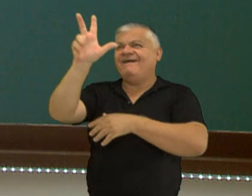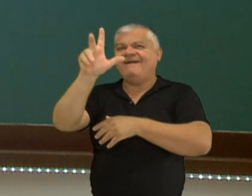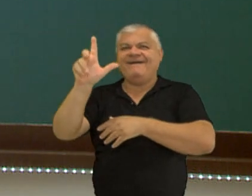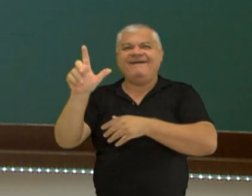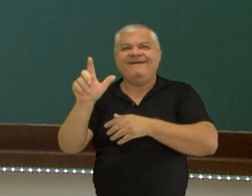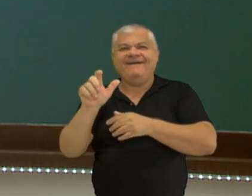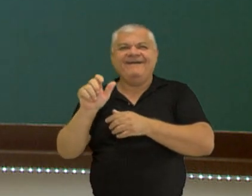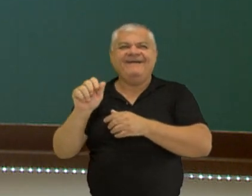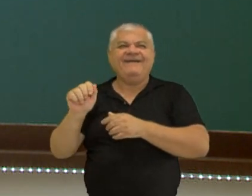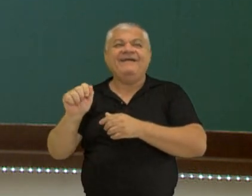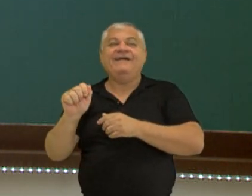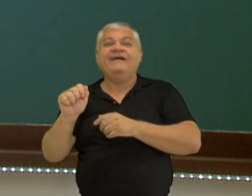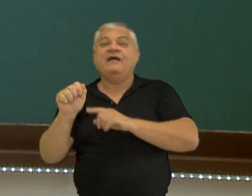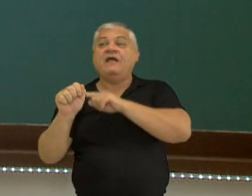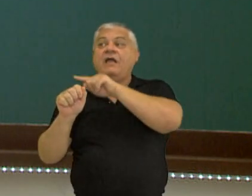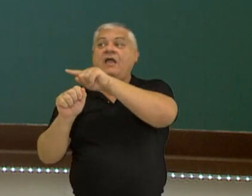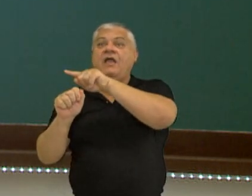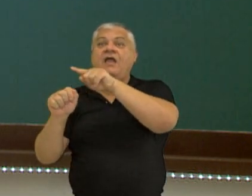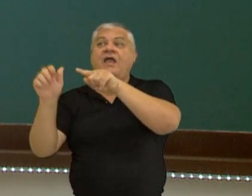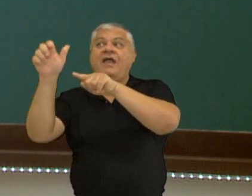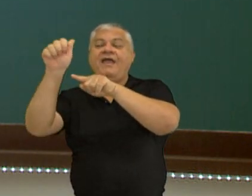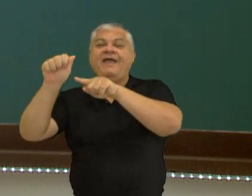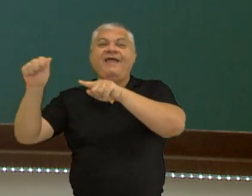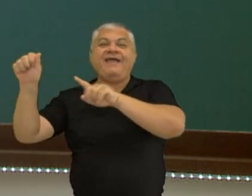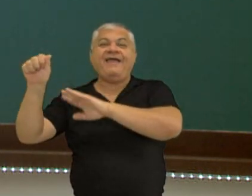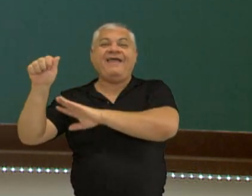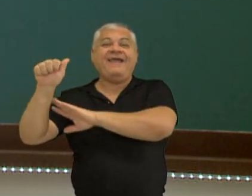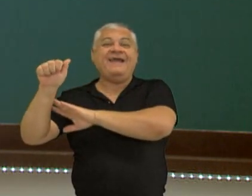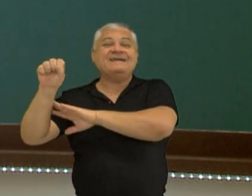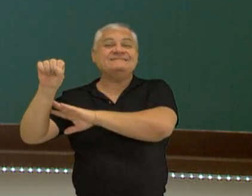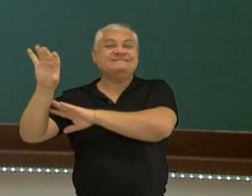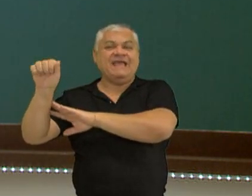gerais de cada um deles, nós temos a Ásia,